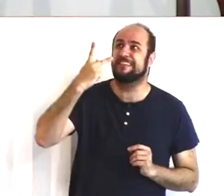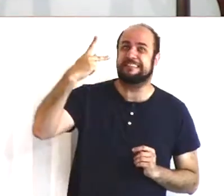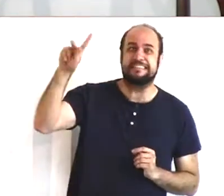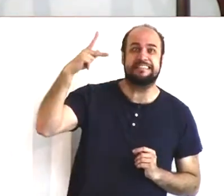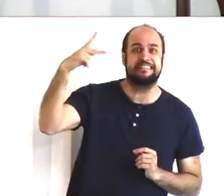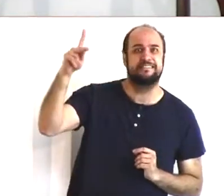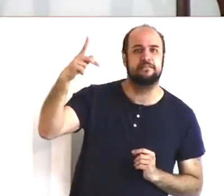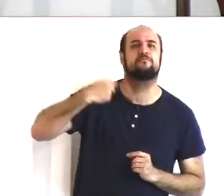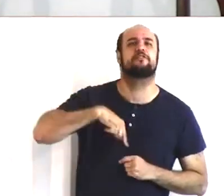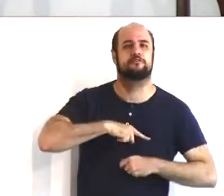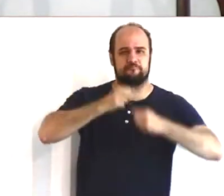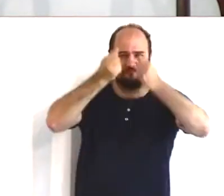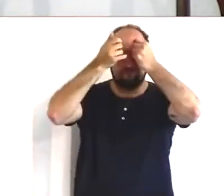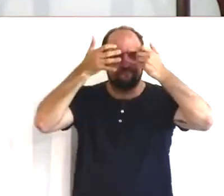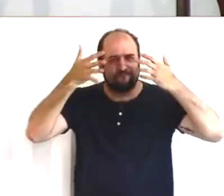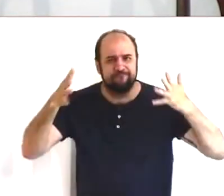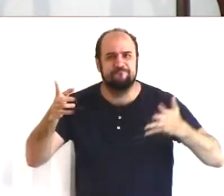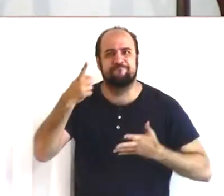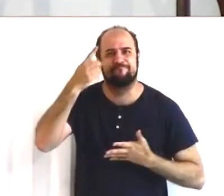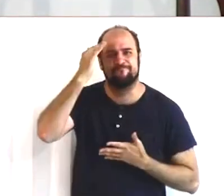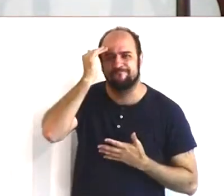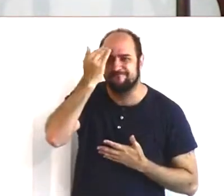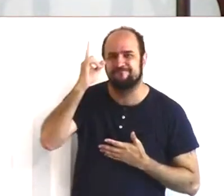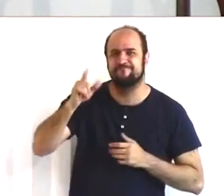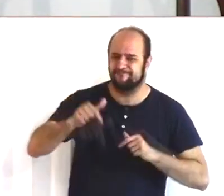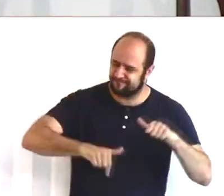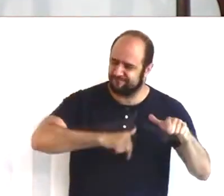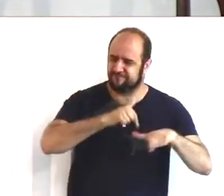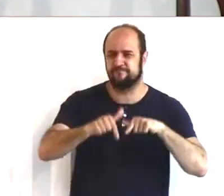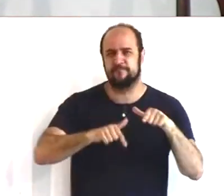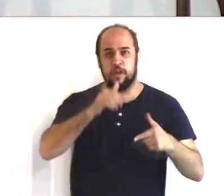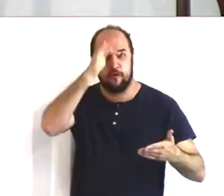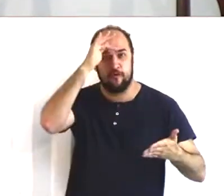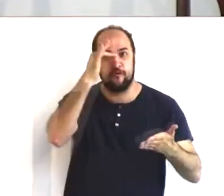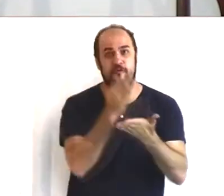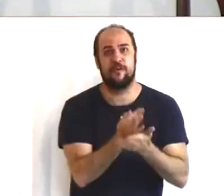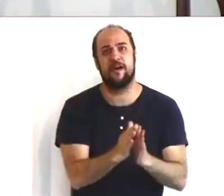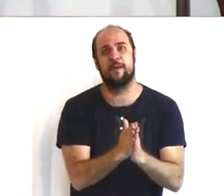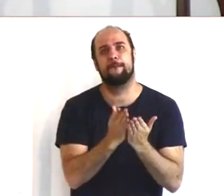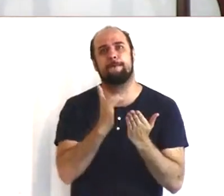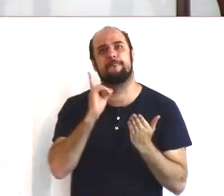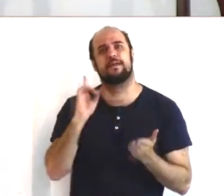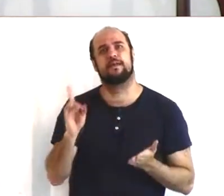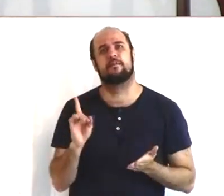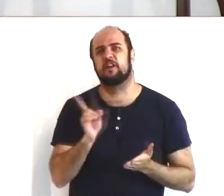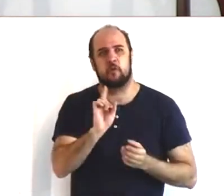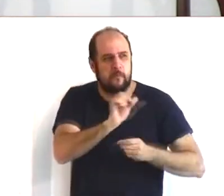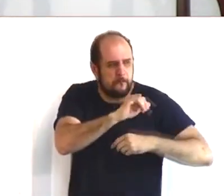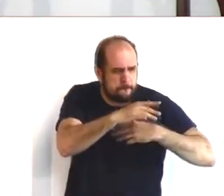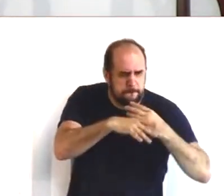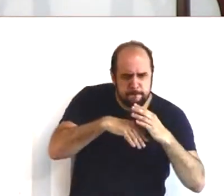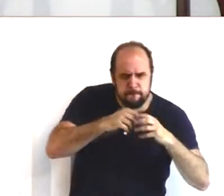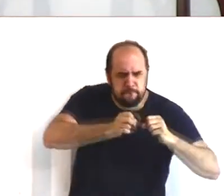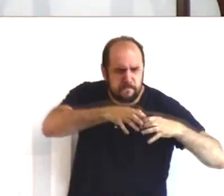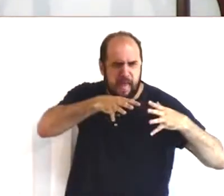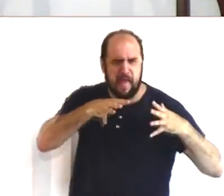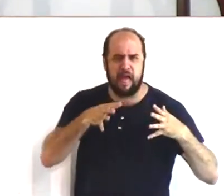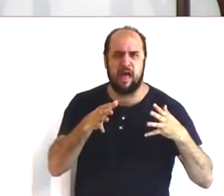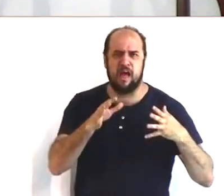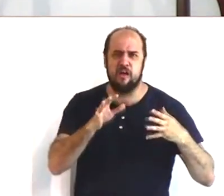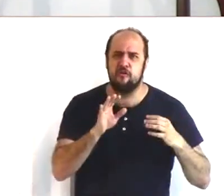conseguimos compreender as ações de Deus. E então pratiquemos uma fé bíblica, não uma fé mística, não uma